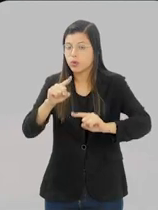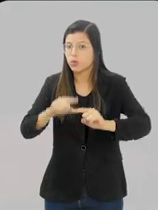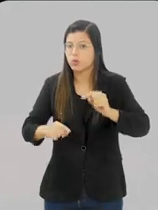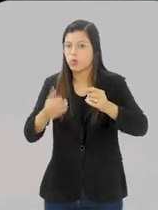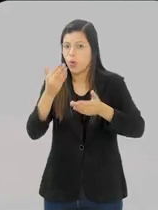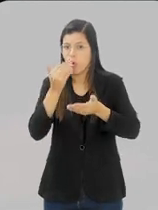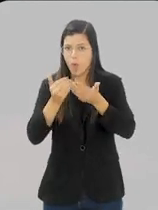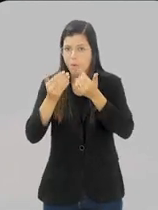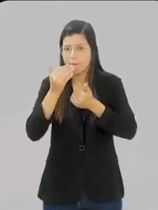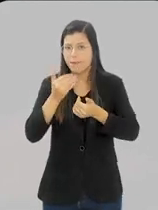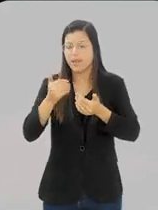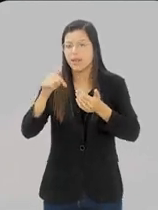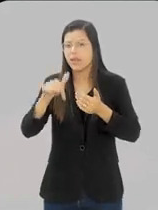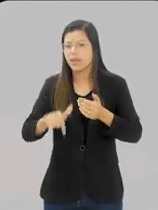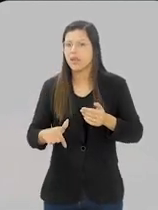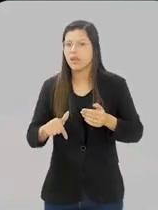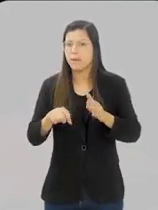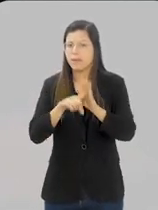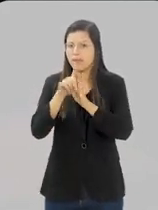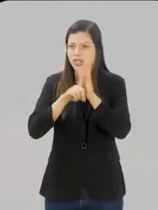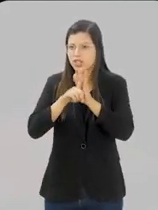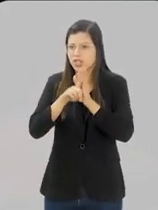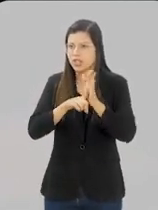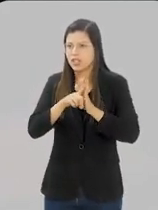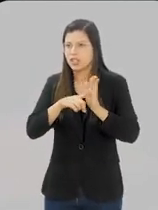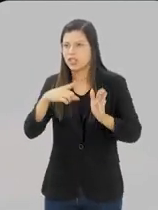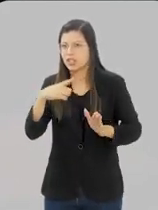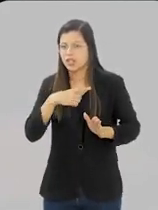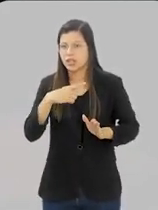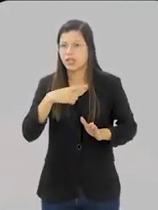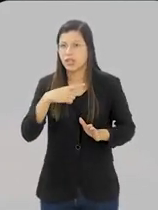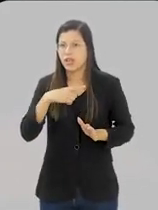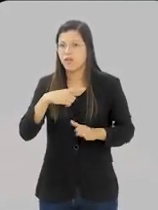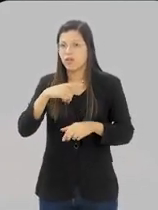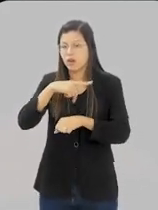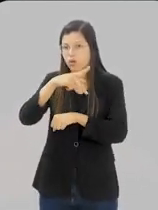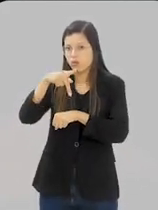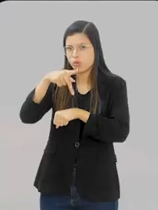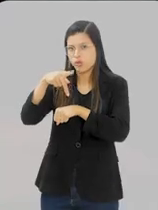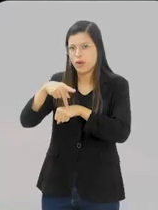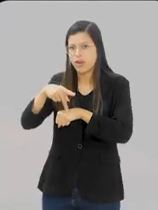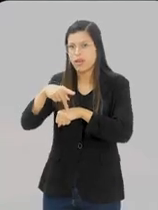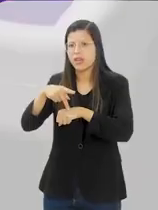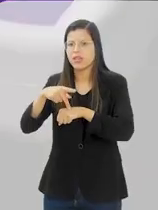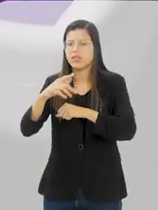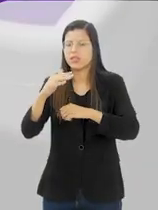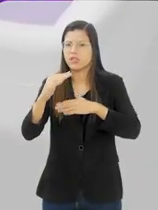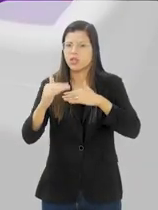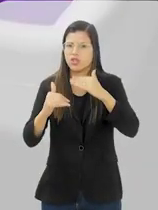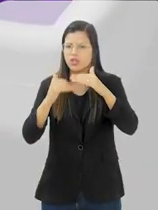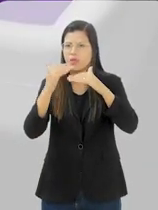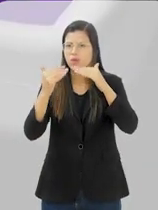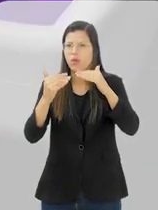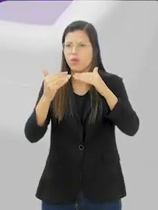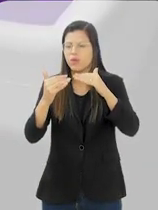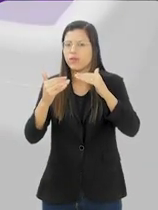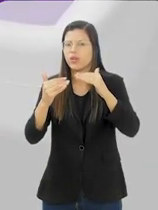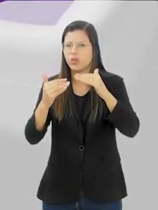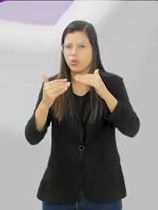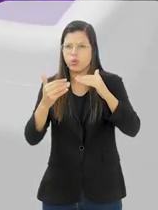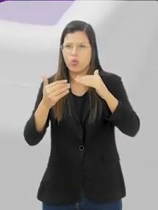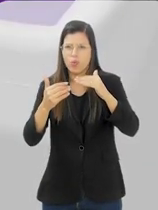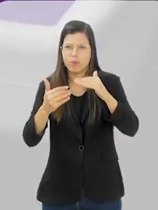da Nestlé, da pesquisa recente que saiu, que nos países subdesenvolvidos, a quantidade de